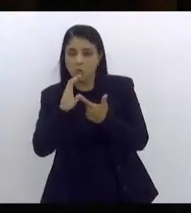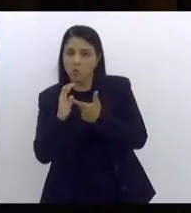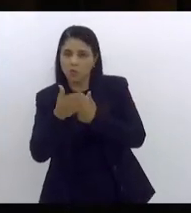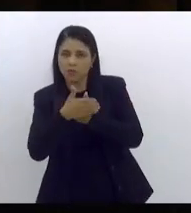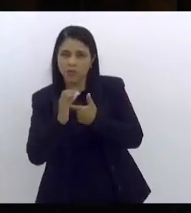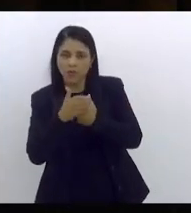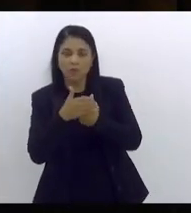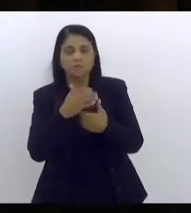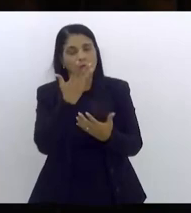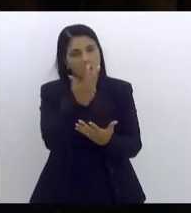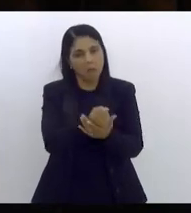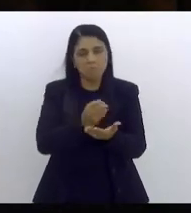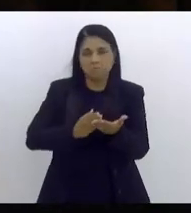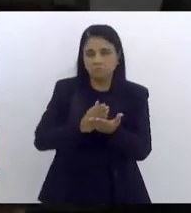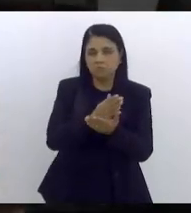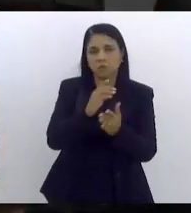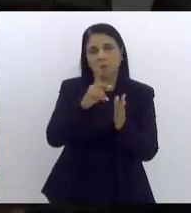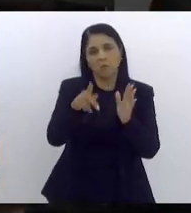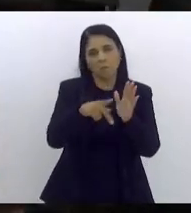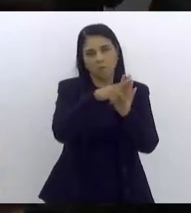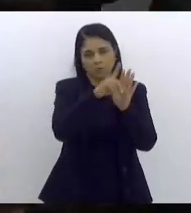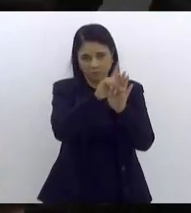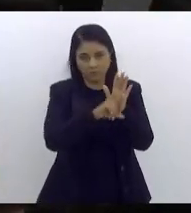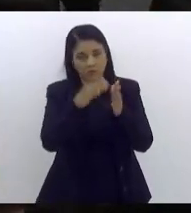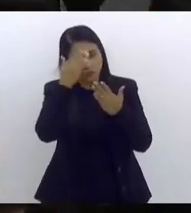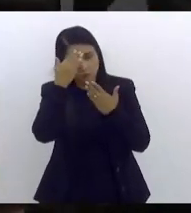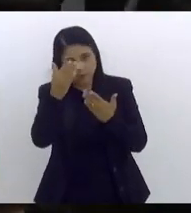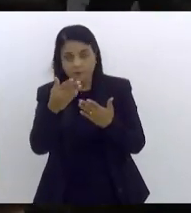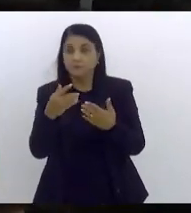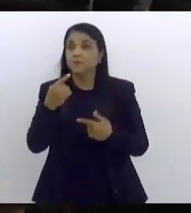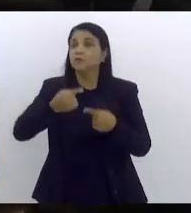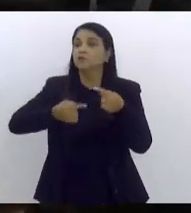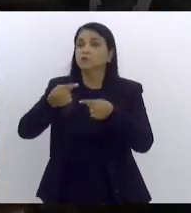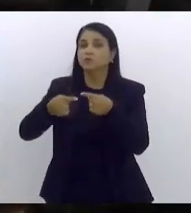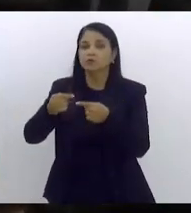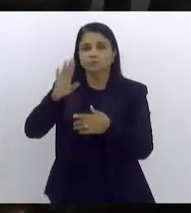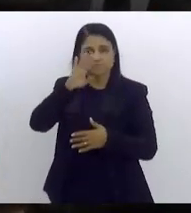projeto tão breve. Obrigada. Para discutir, senhora presidente.